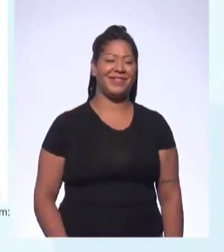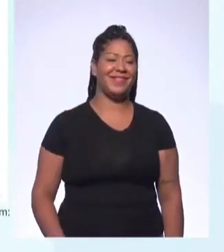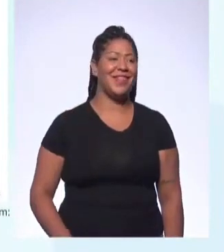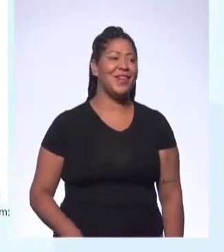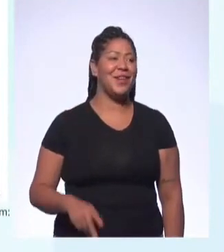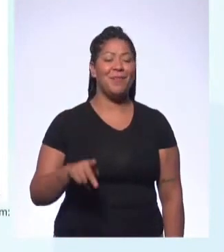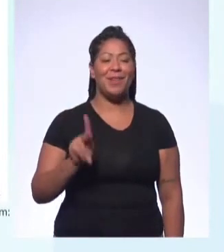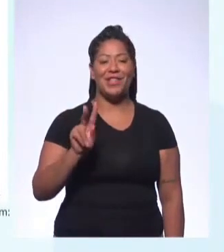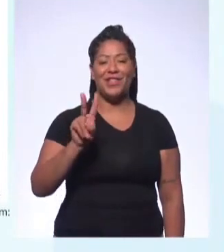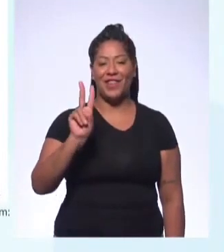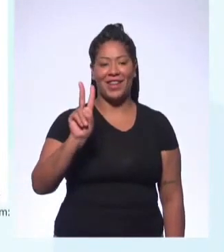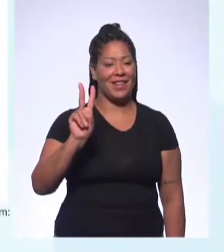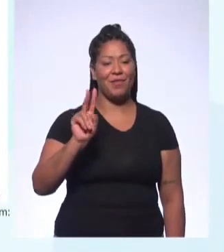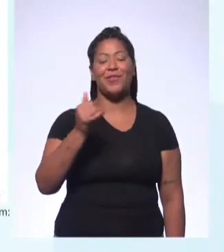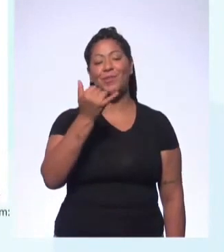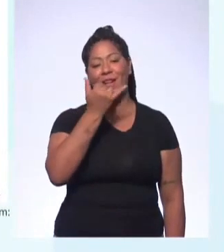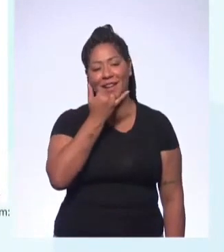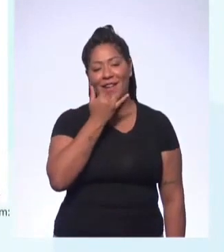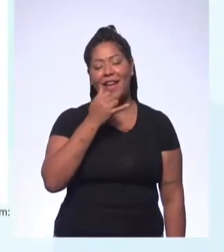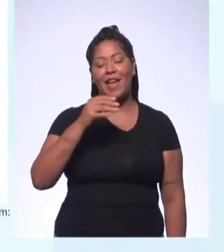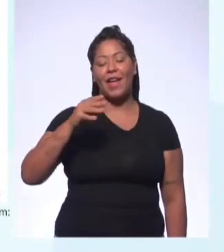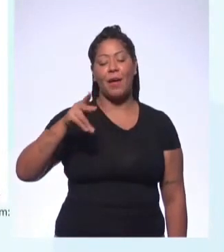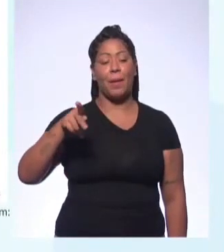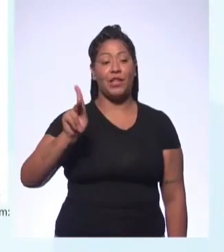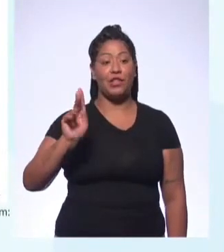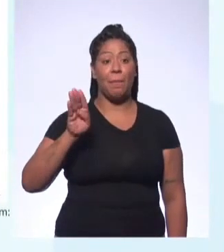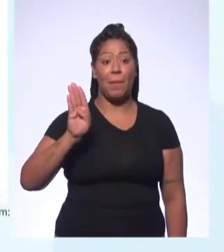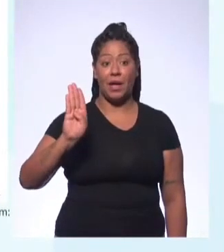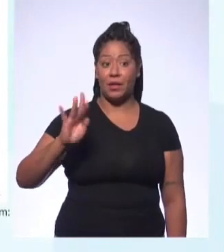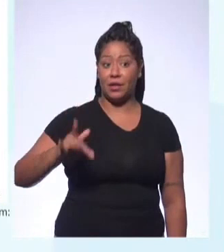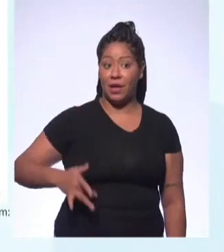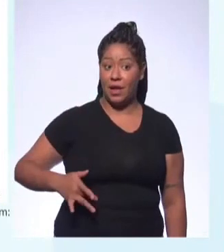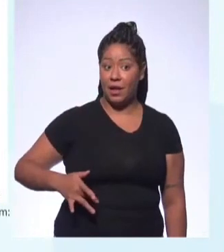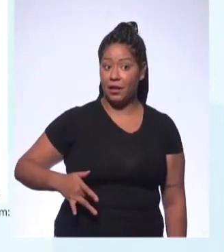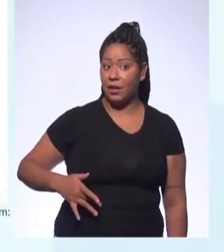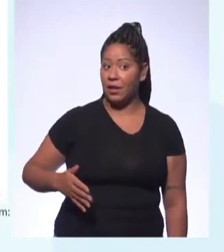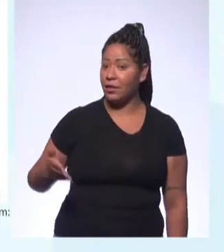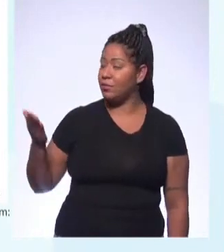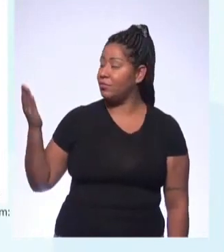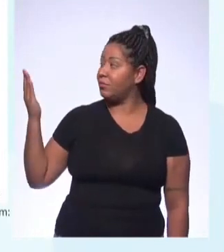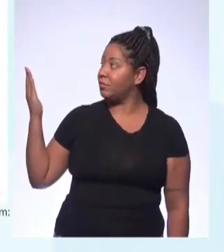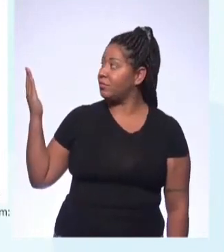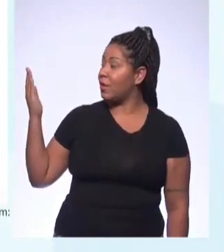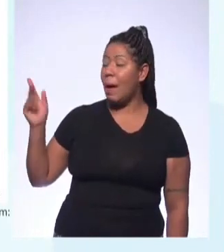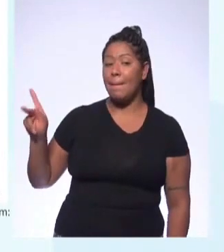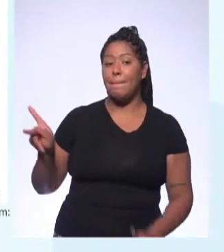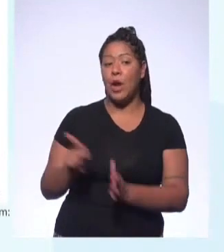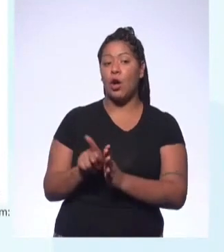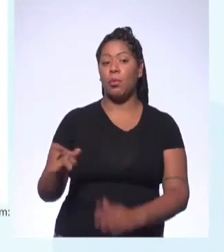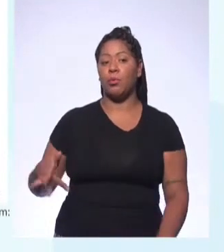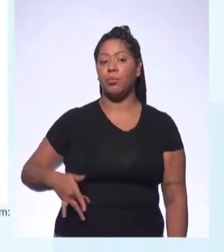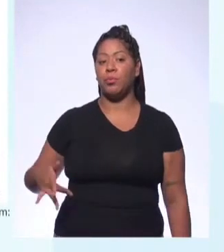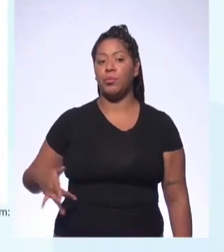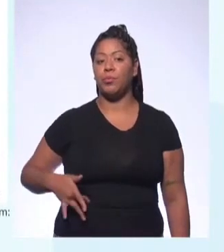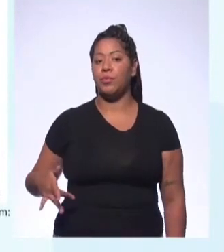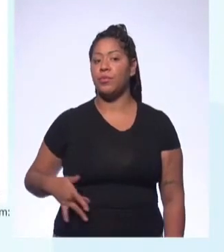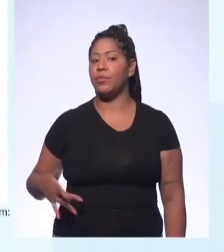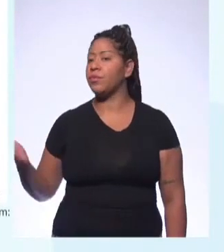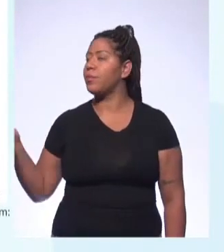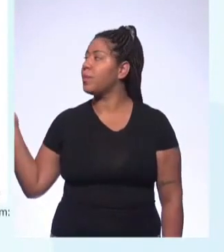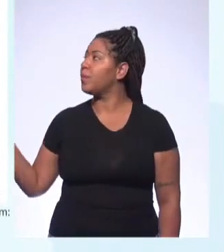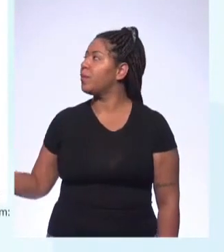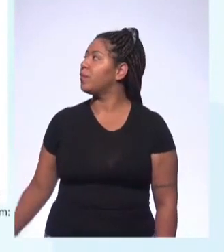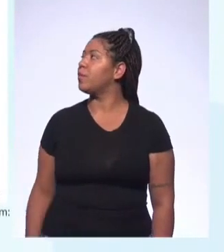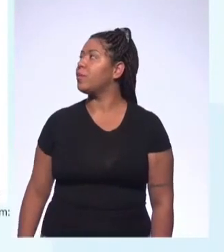hepatite B, tá? O vírus é o HBV, que é um vírus de RNA, tá bom? E aí